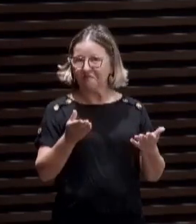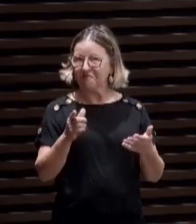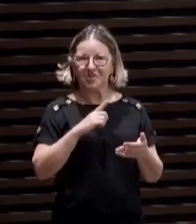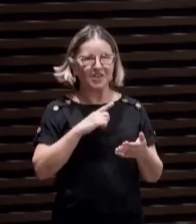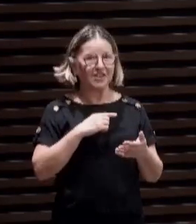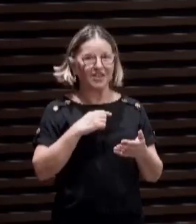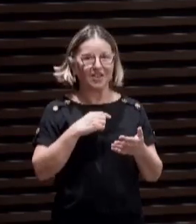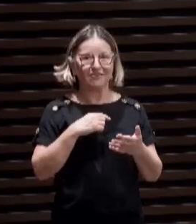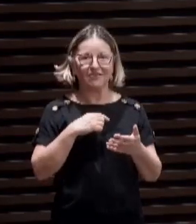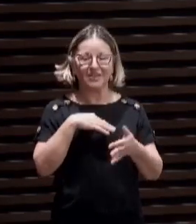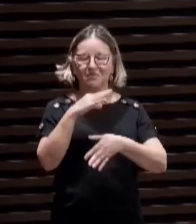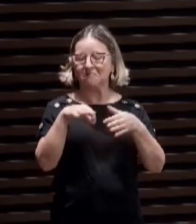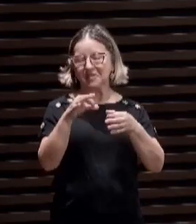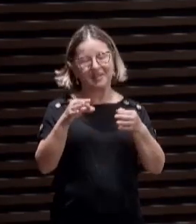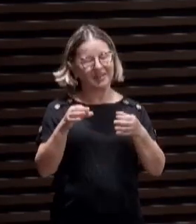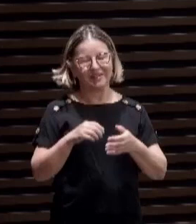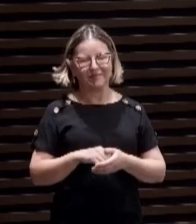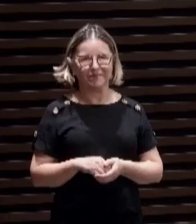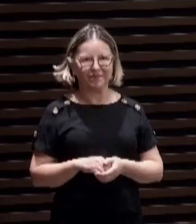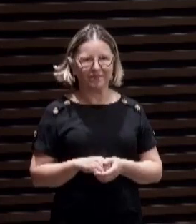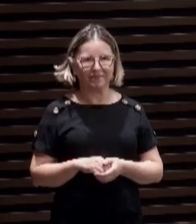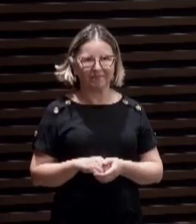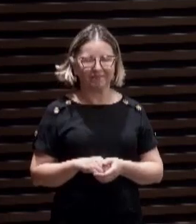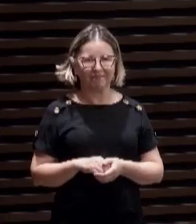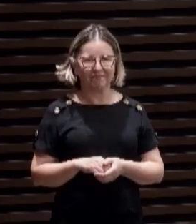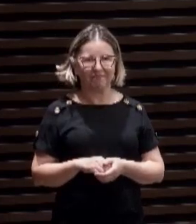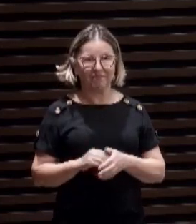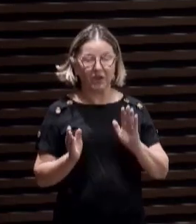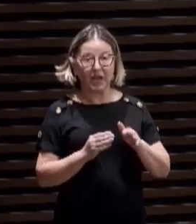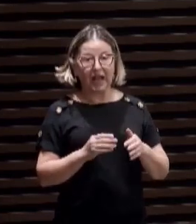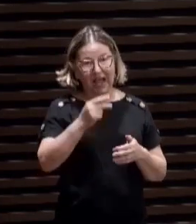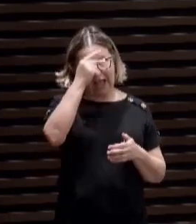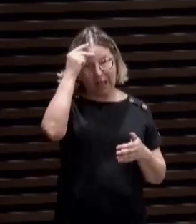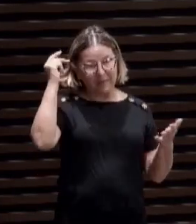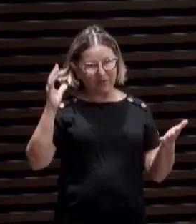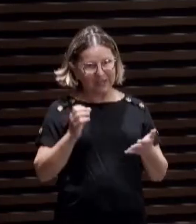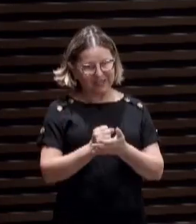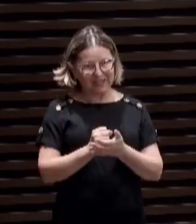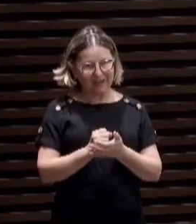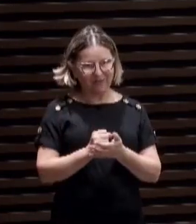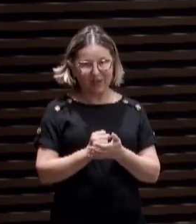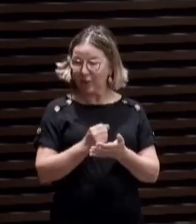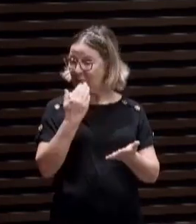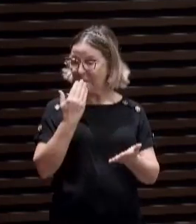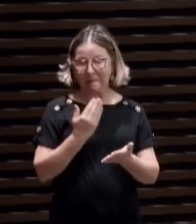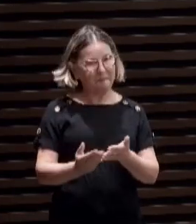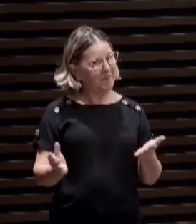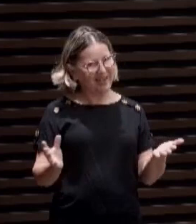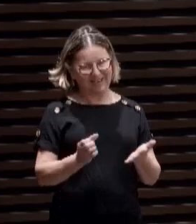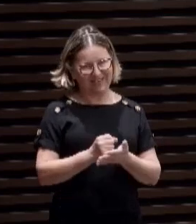salvo, o regenerado por Cristo não pode perder a sua salvação. Jesus disse em João 10,